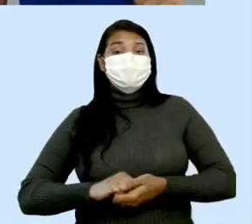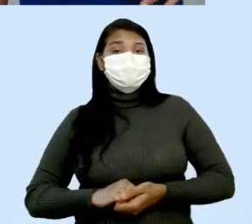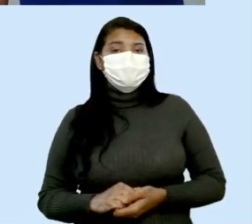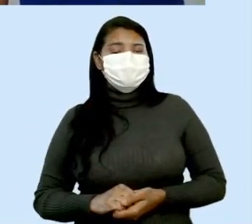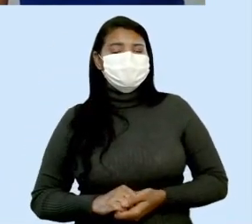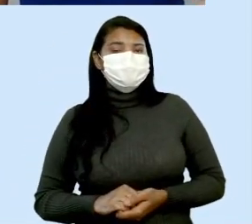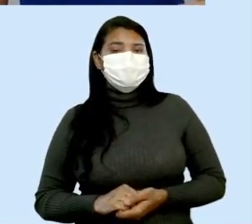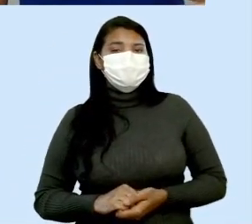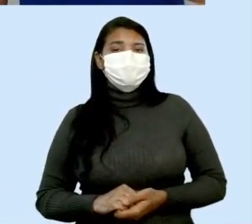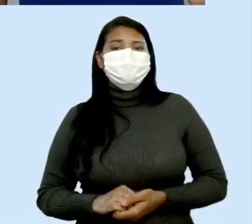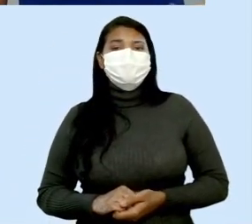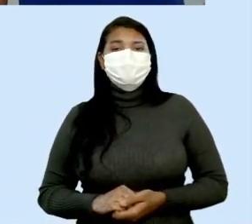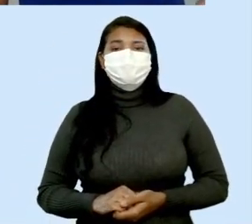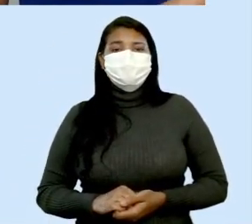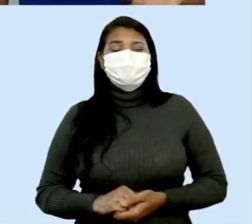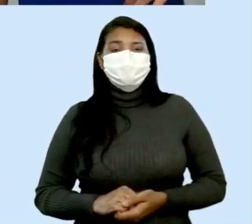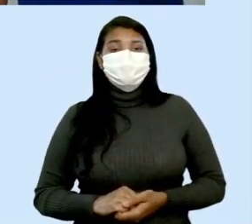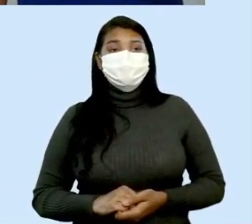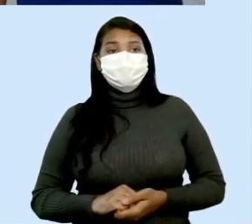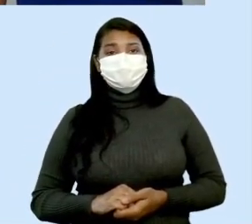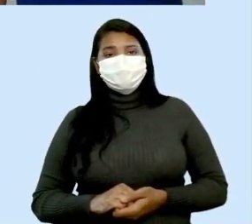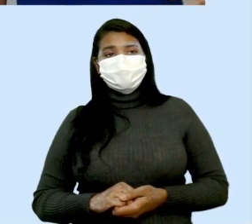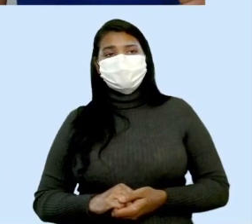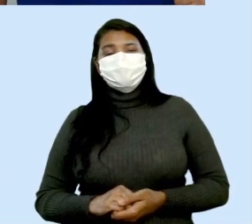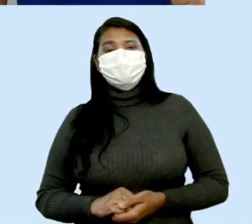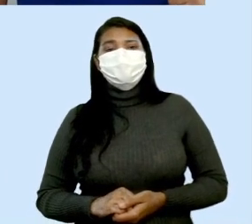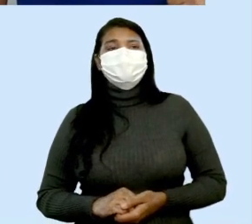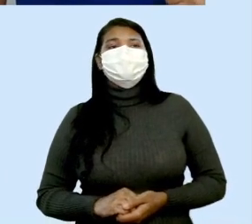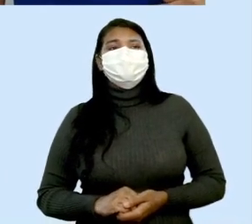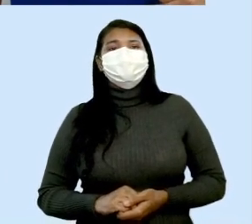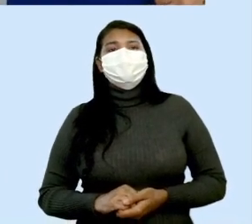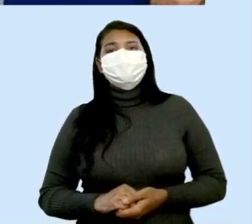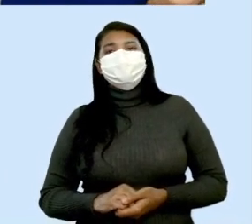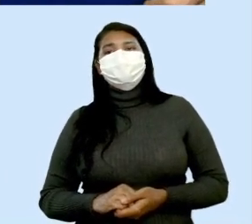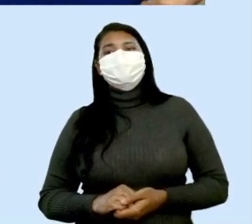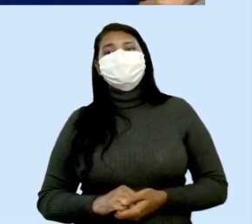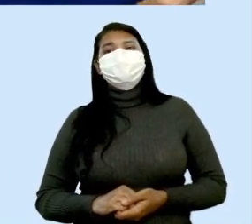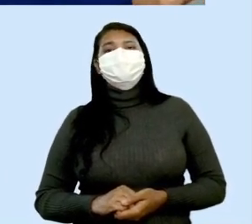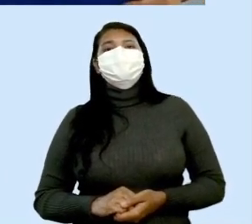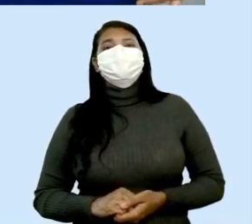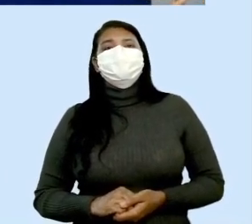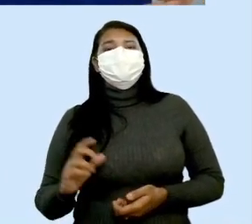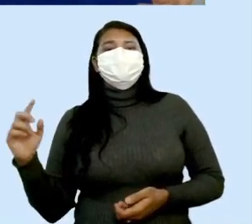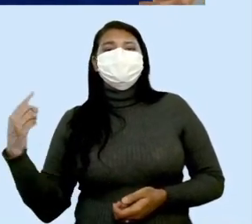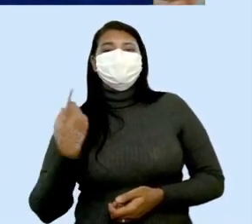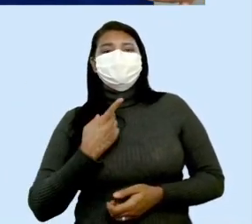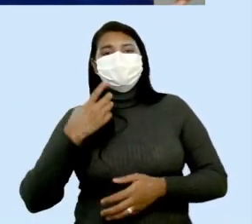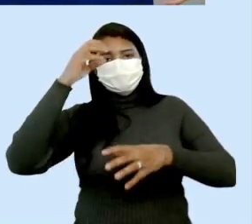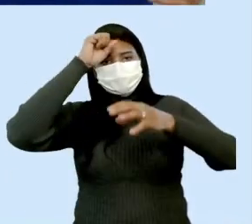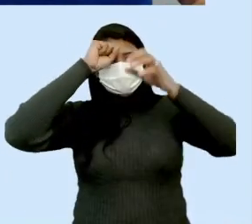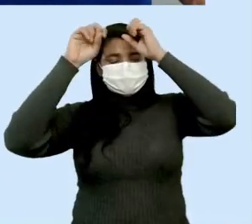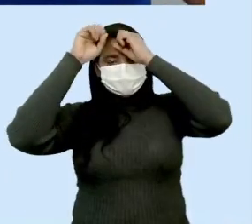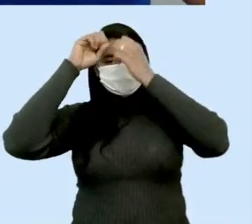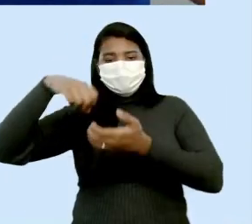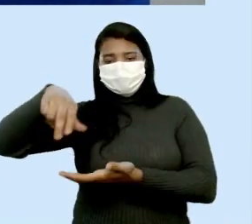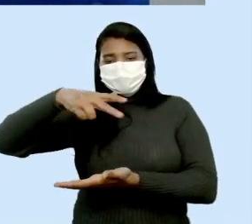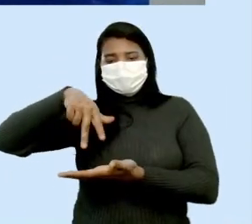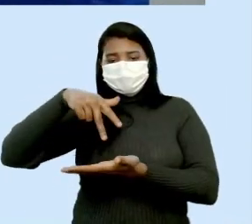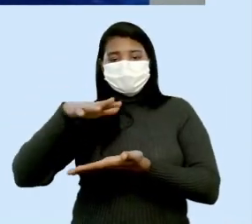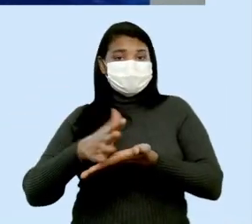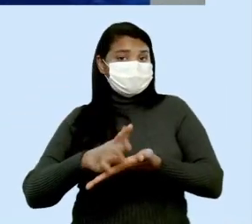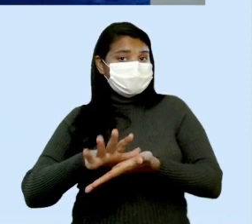We learned how to dance samba last week. Nós aprendemos a dançar samba